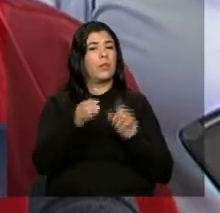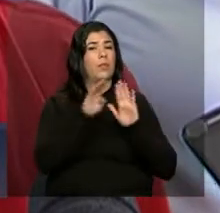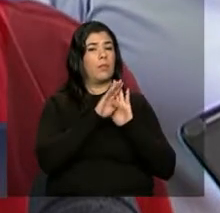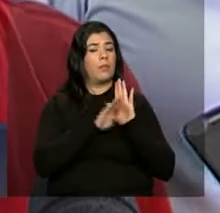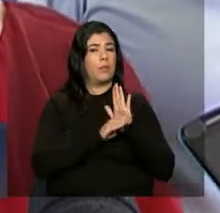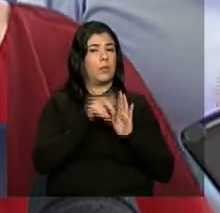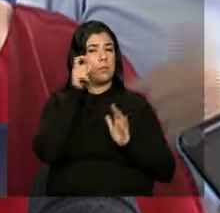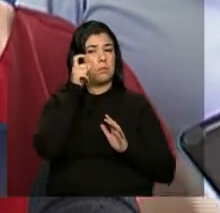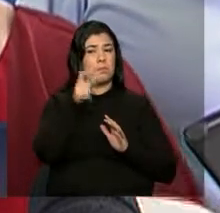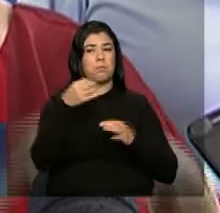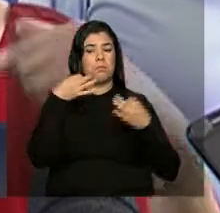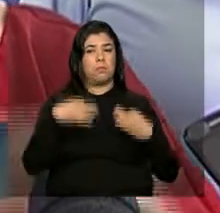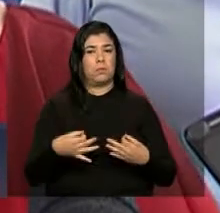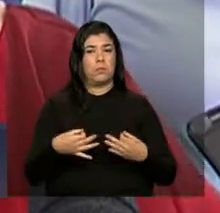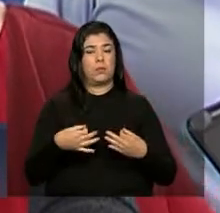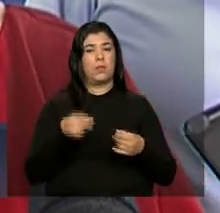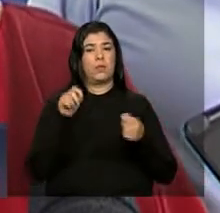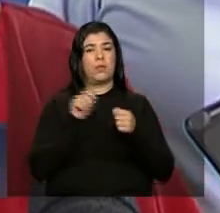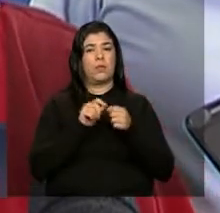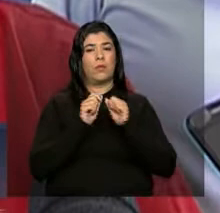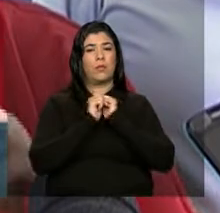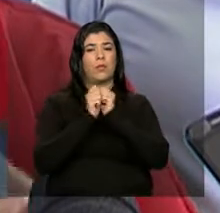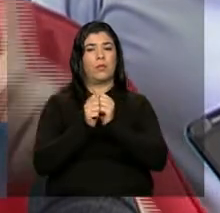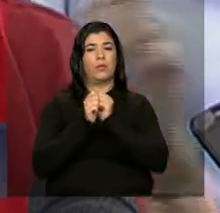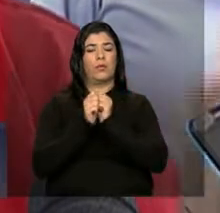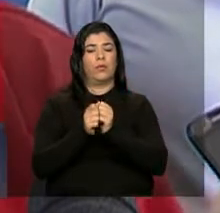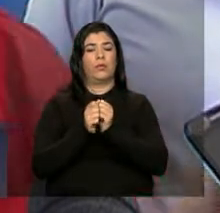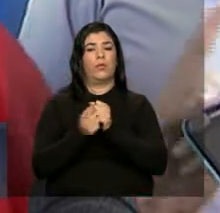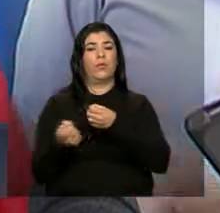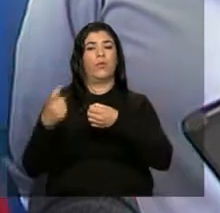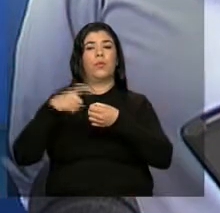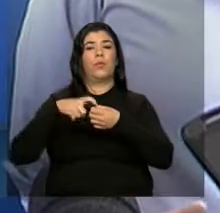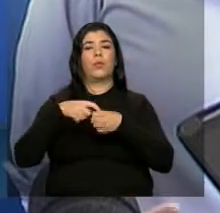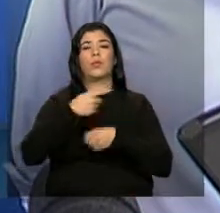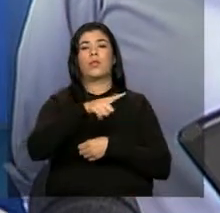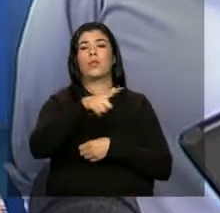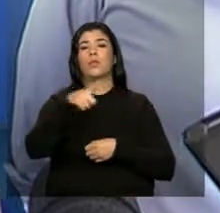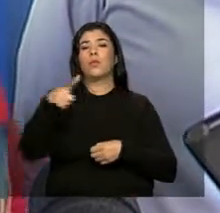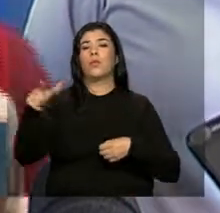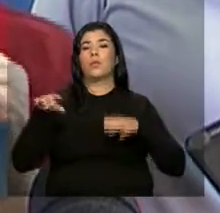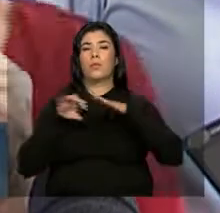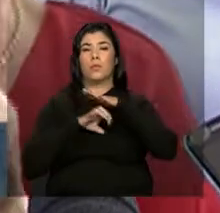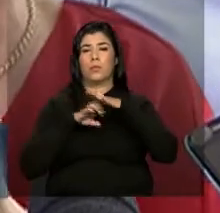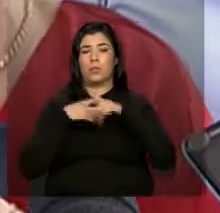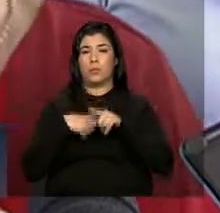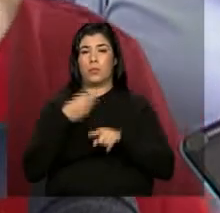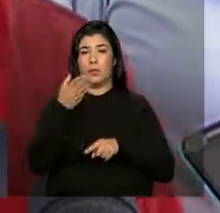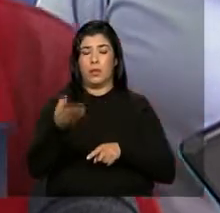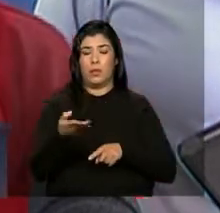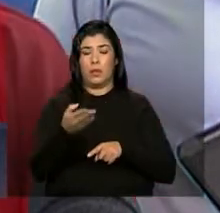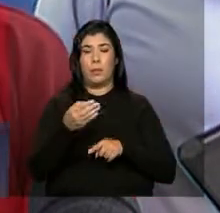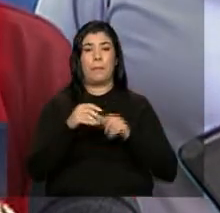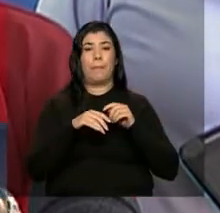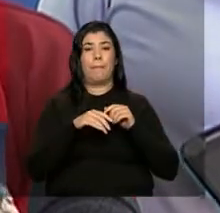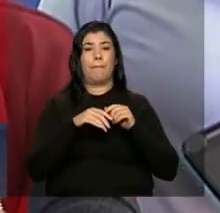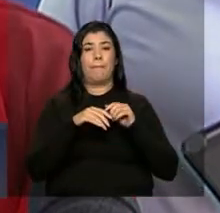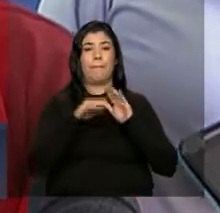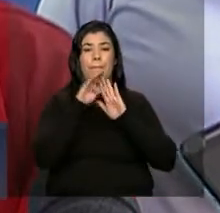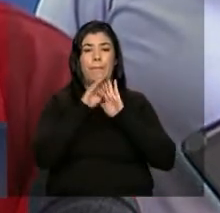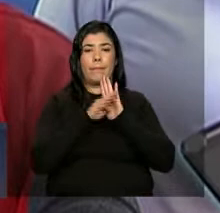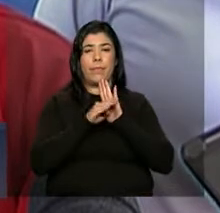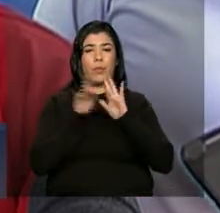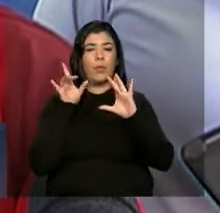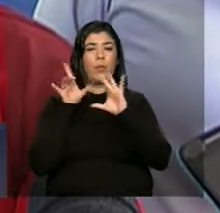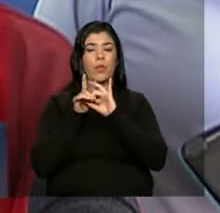um programa interessante. Ele foi feito em parceria com todo o pessoal das empresas, porque ele é um programa direto. É